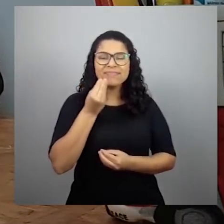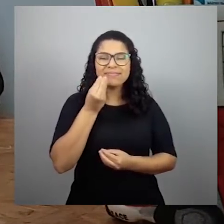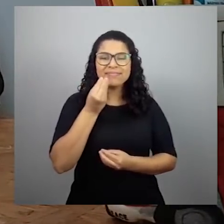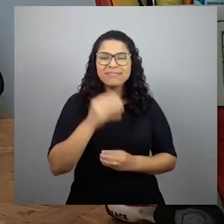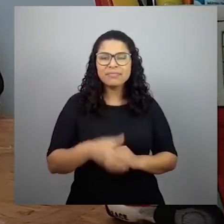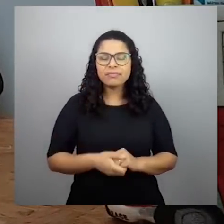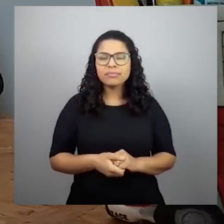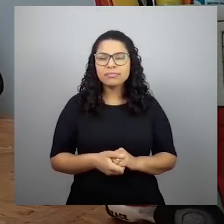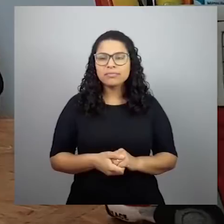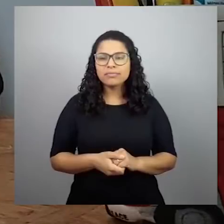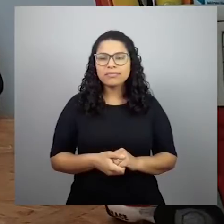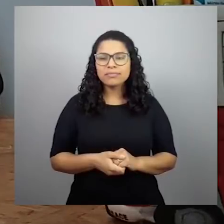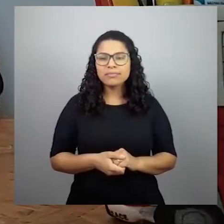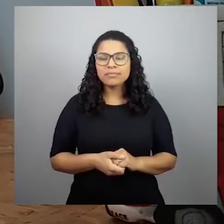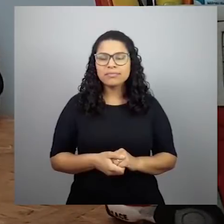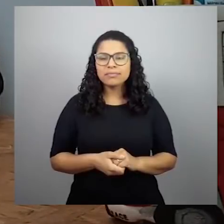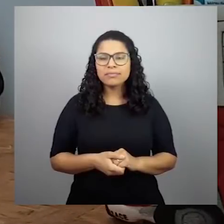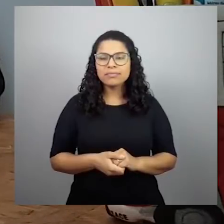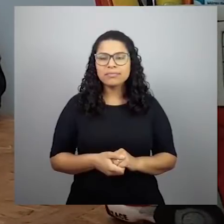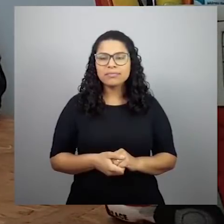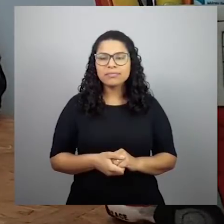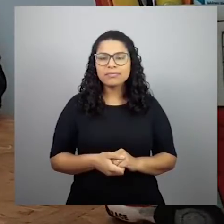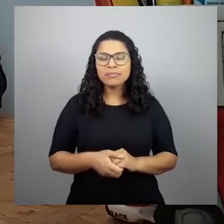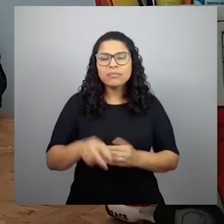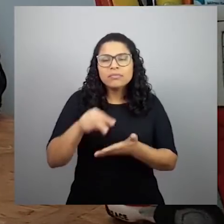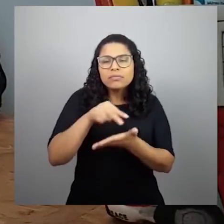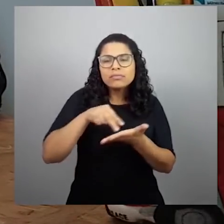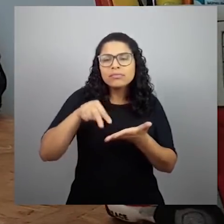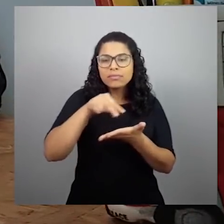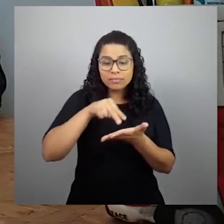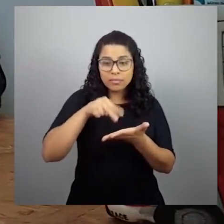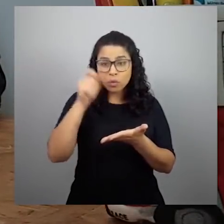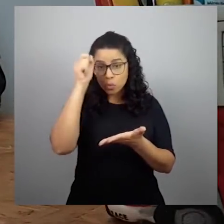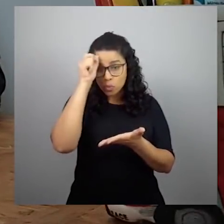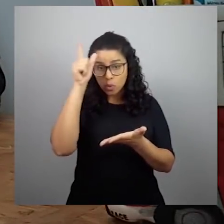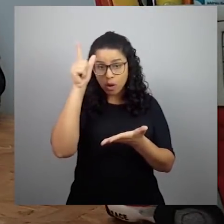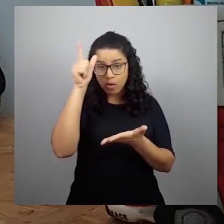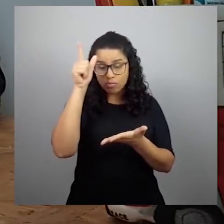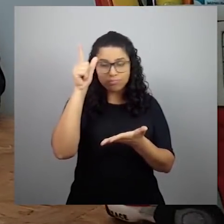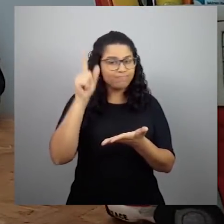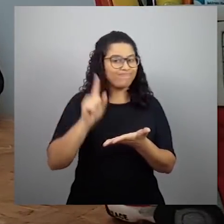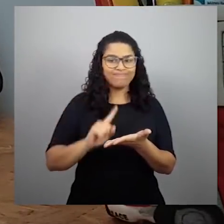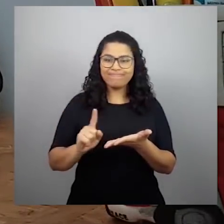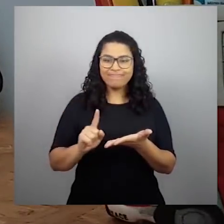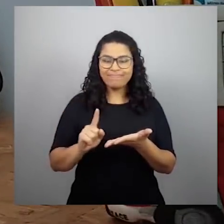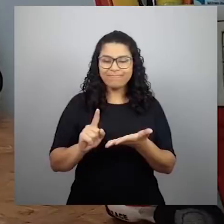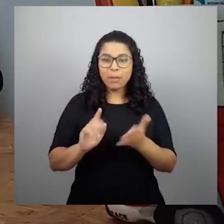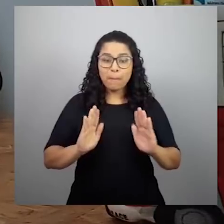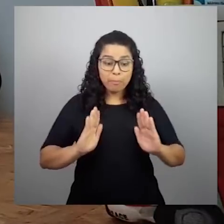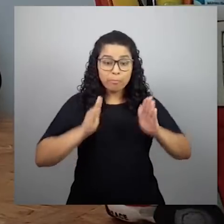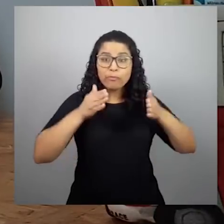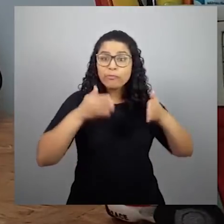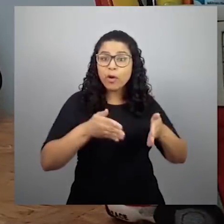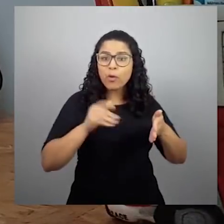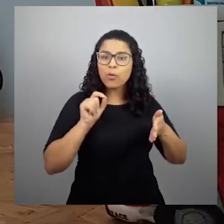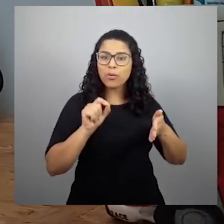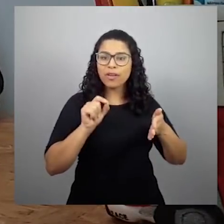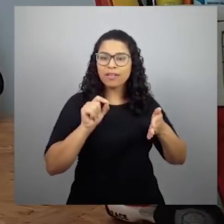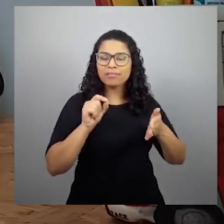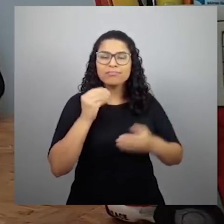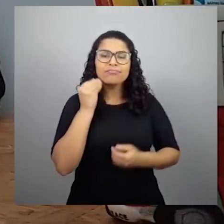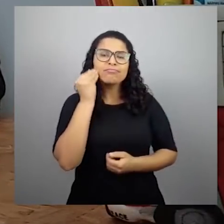não tá tocando muito nesse assunto dessas manifestações culturais. a gente está priorizando a